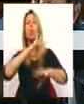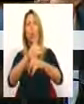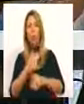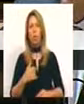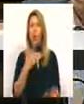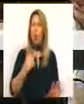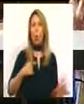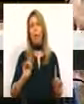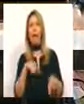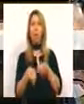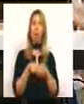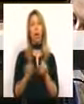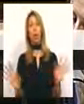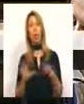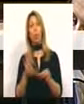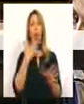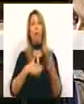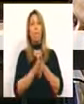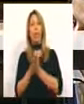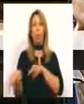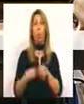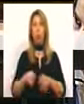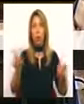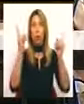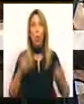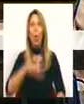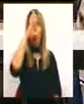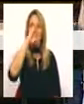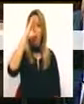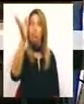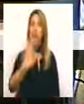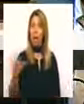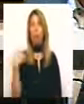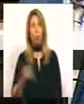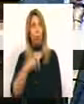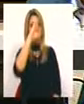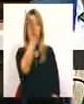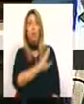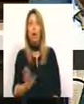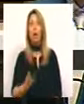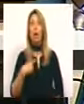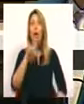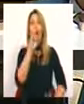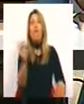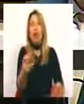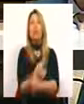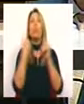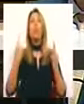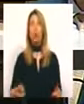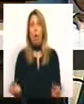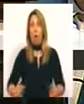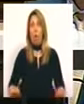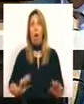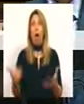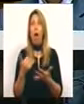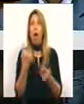político. O Governo sabe, e todos nós sabemos, que uma das fragilidades é a falta de meios operacionais e tecnológicos de apoio à decisão